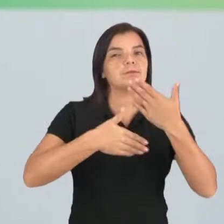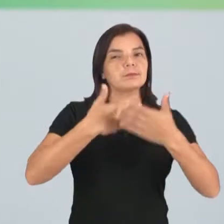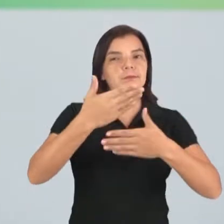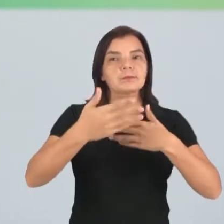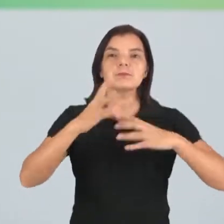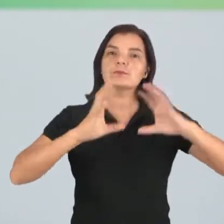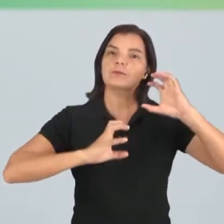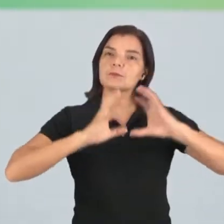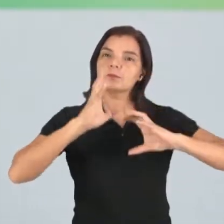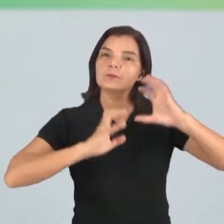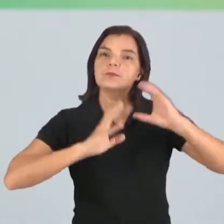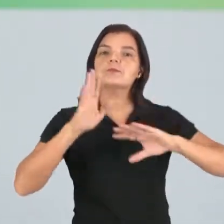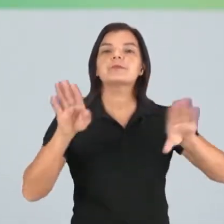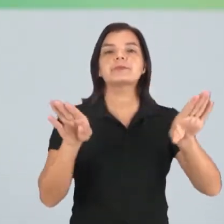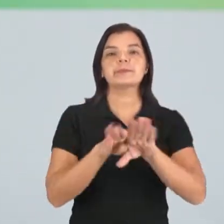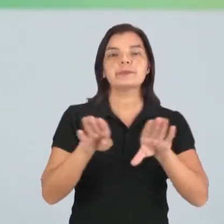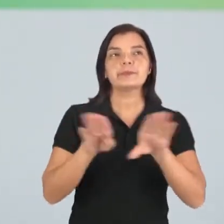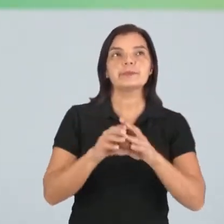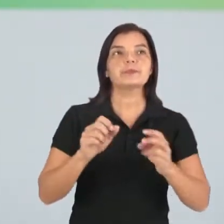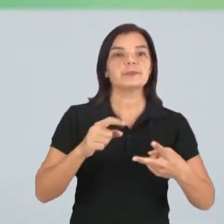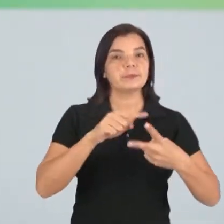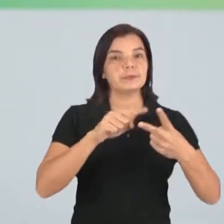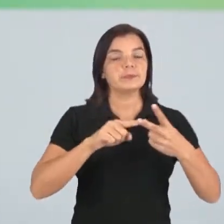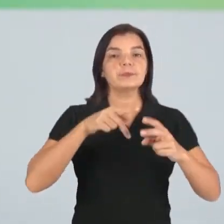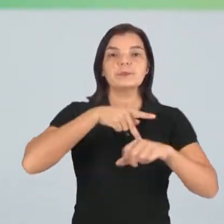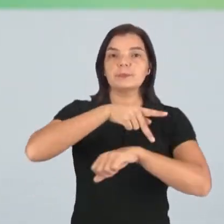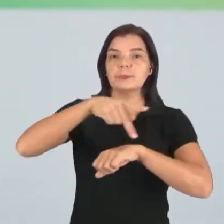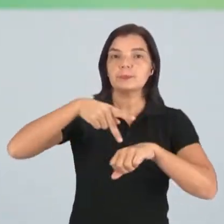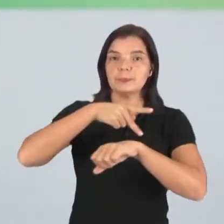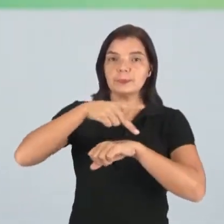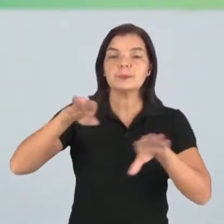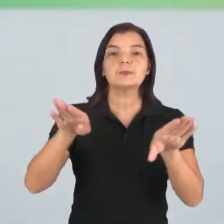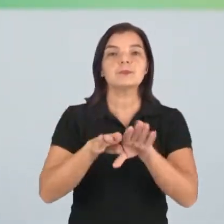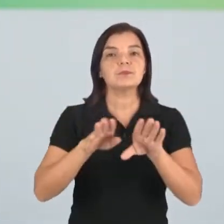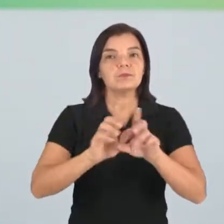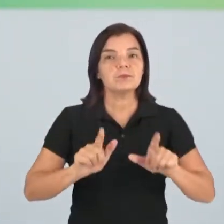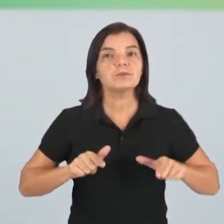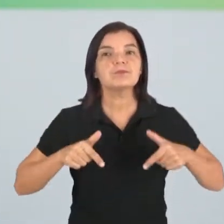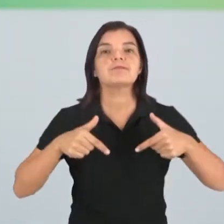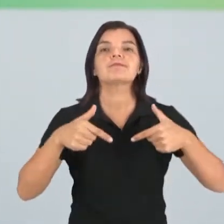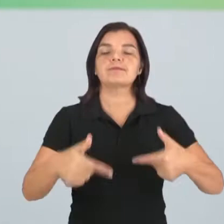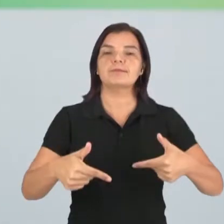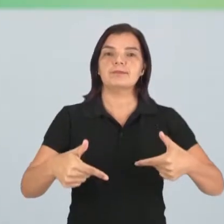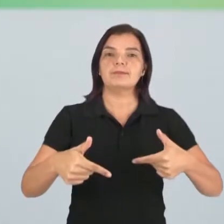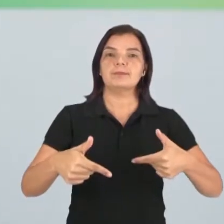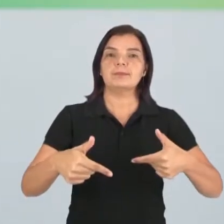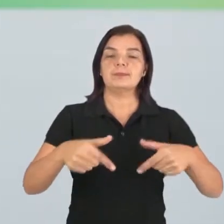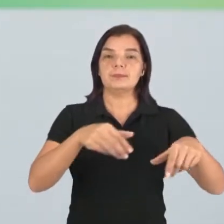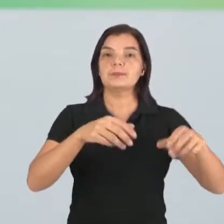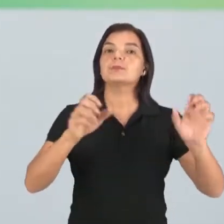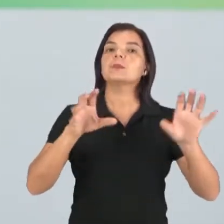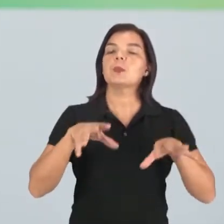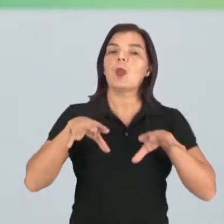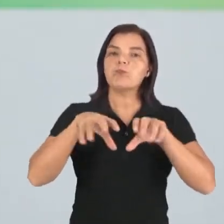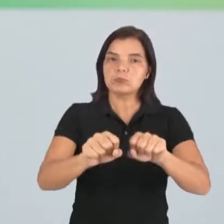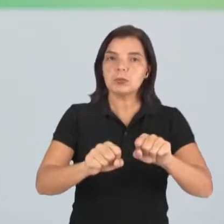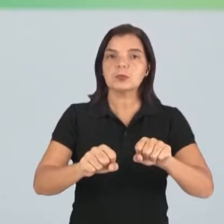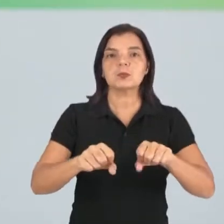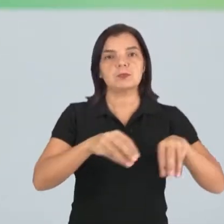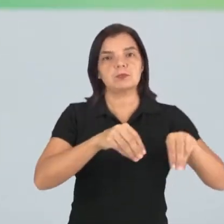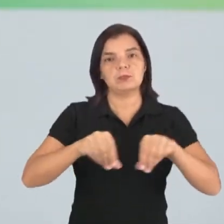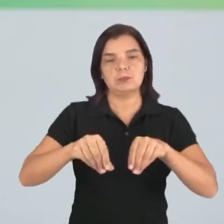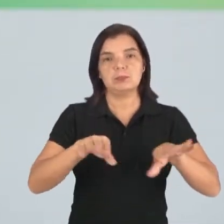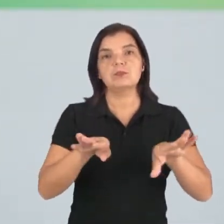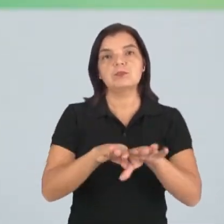né, de conflitos, né, em que os dois países vão lutar, né, pela posse do território. E